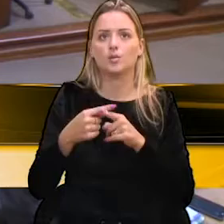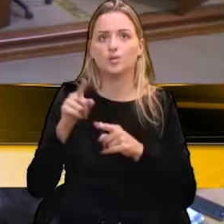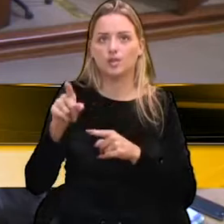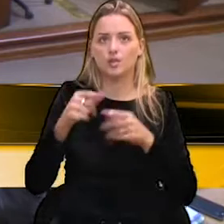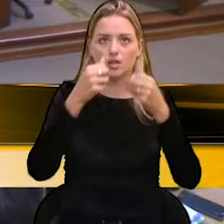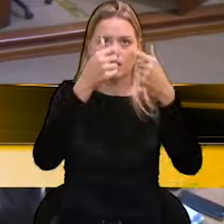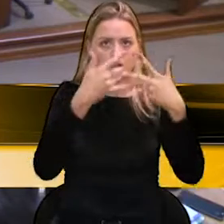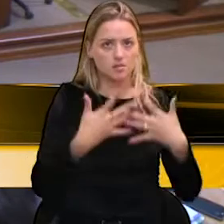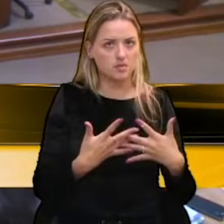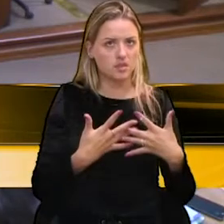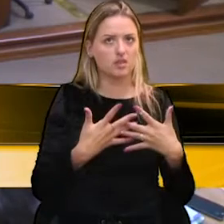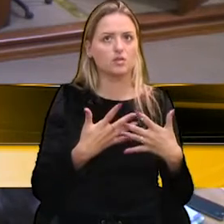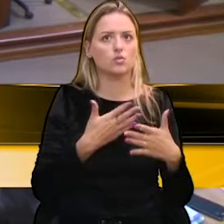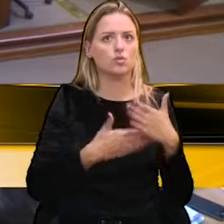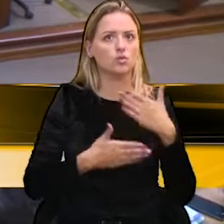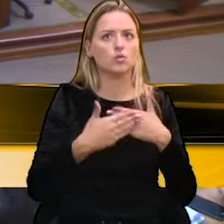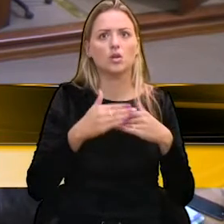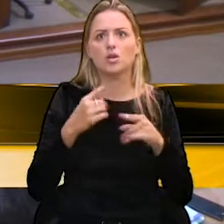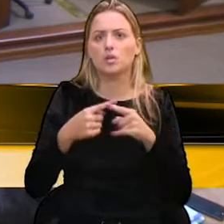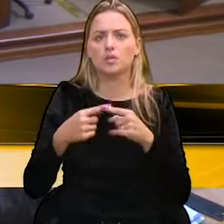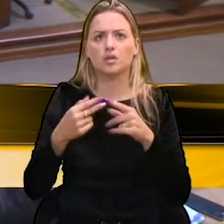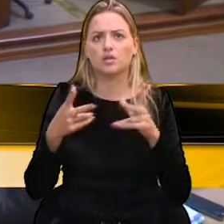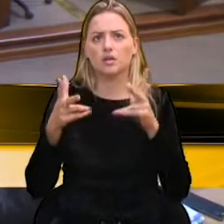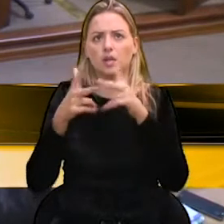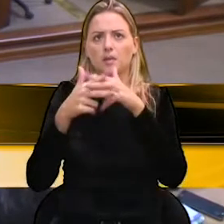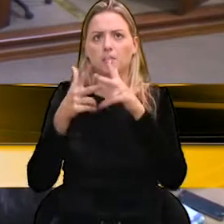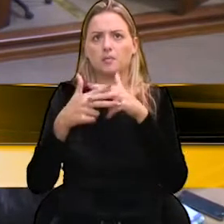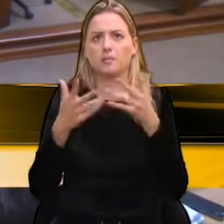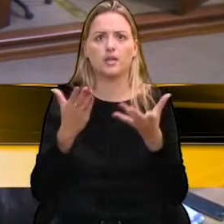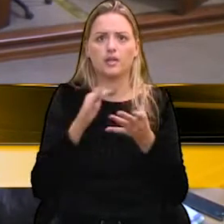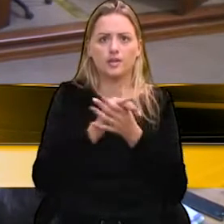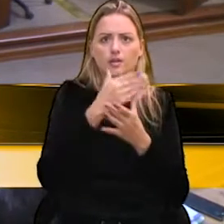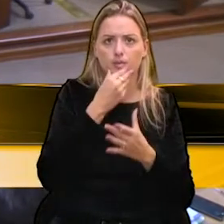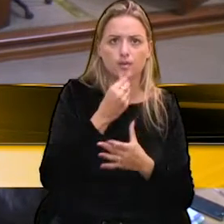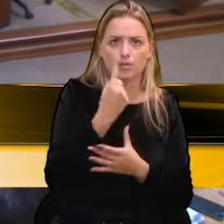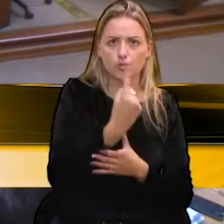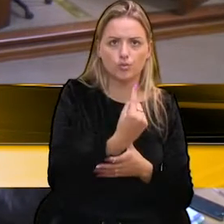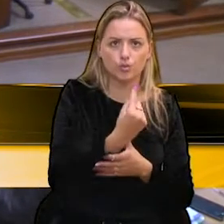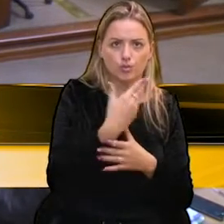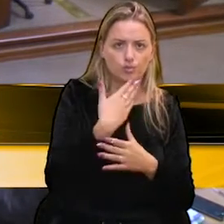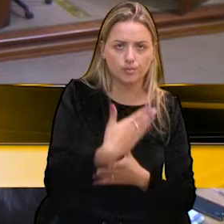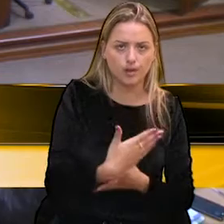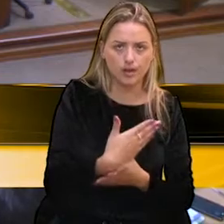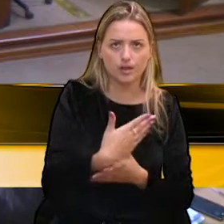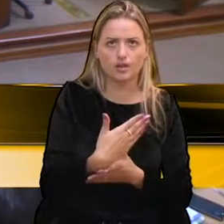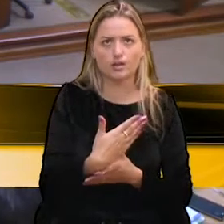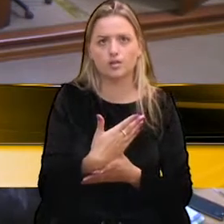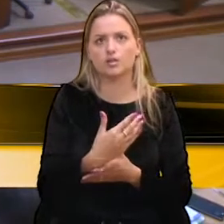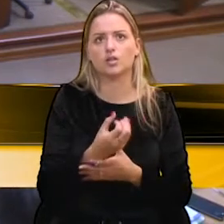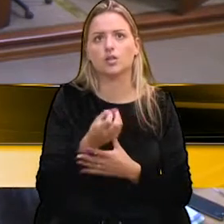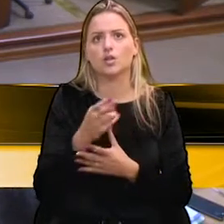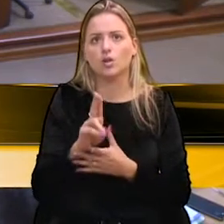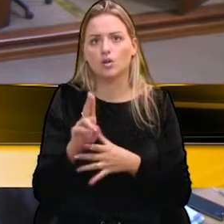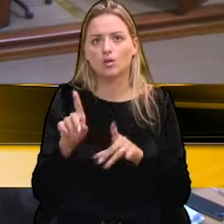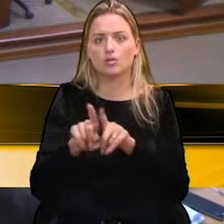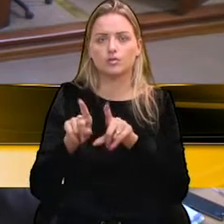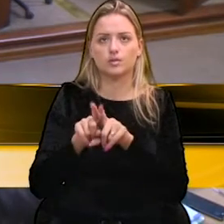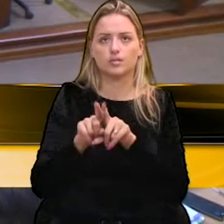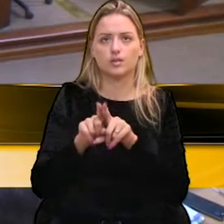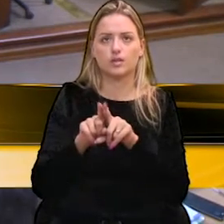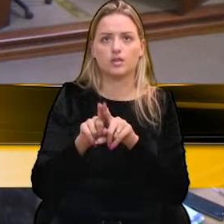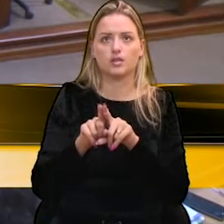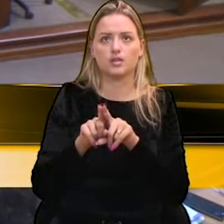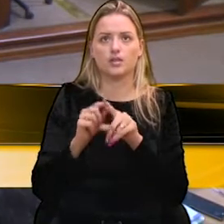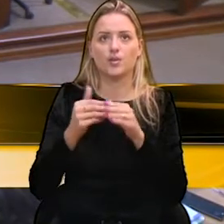muito simplista ali. Senão qualquer briguinha de casal poderá um solicitar qualquer eventual... Vamos dizer